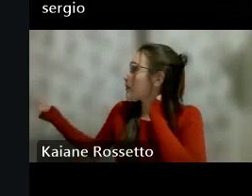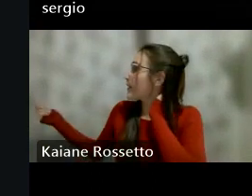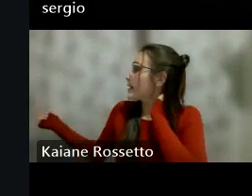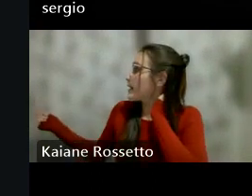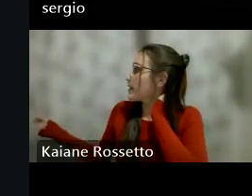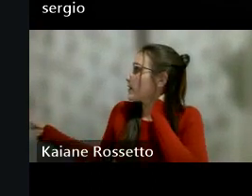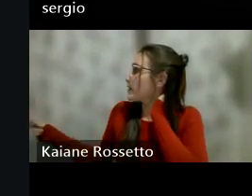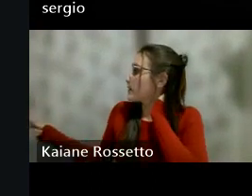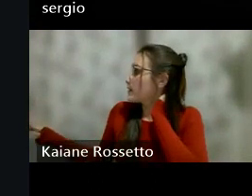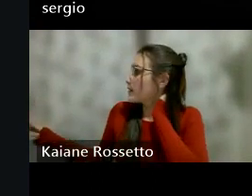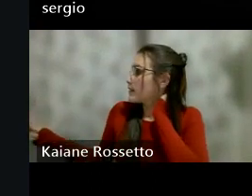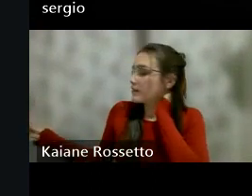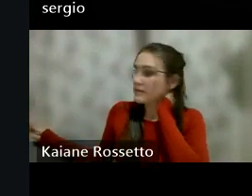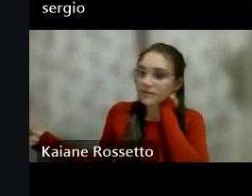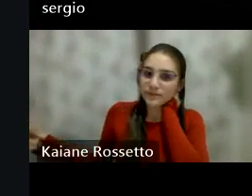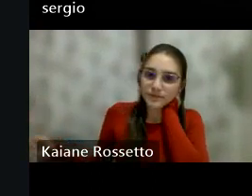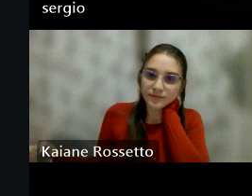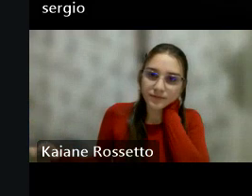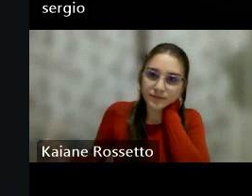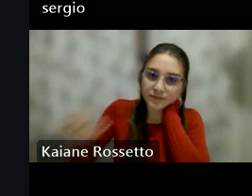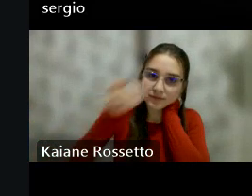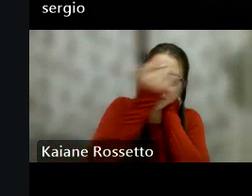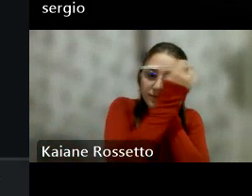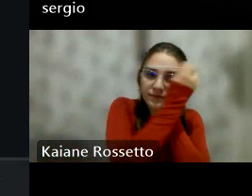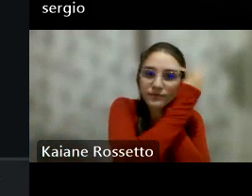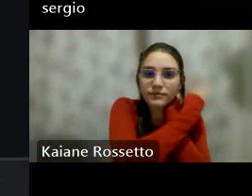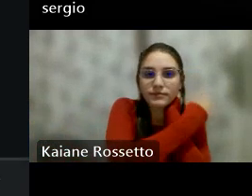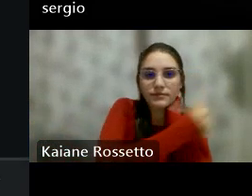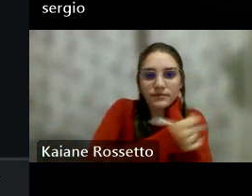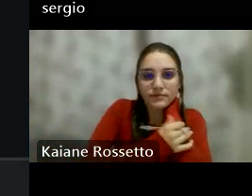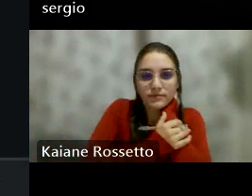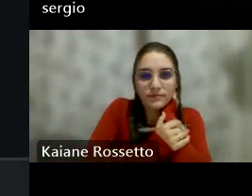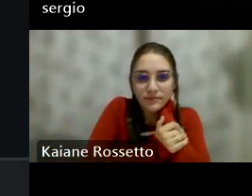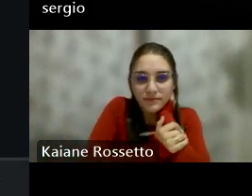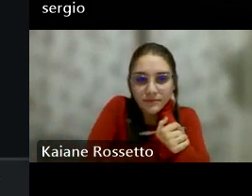reboco, emboço. Vocês conseguem identificar